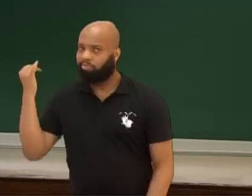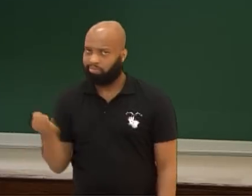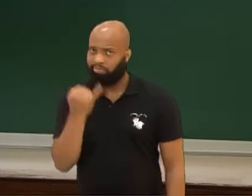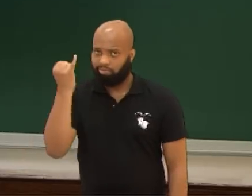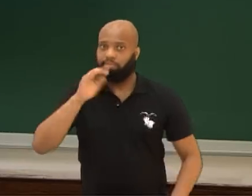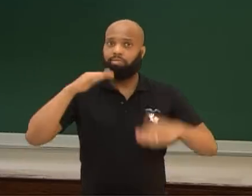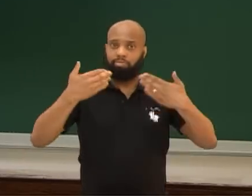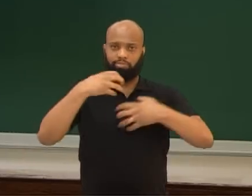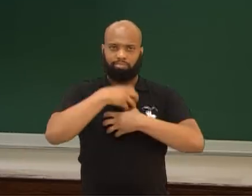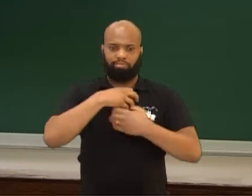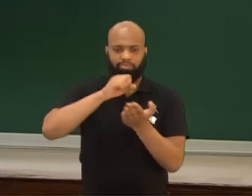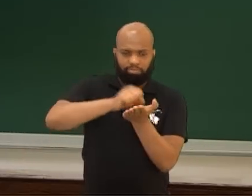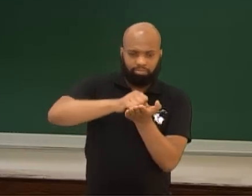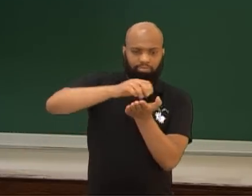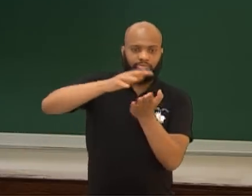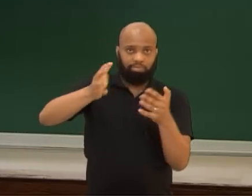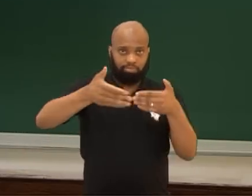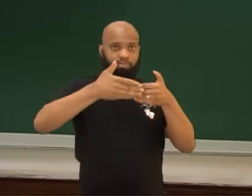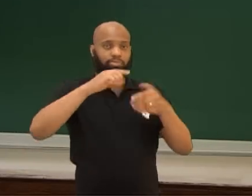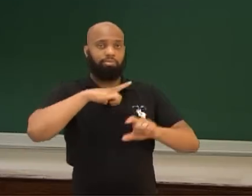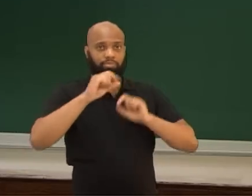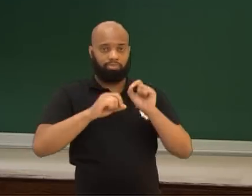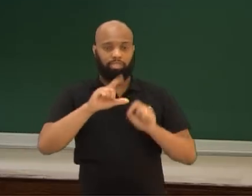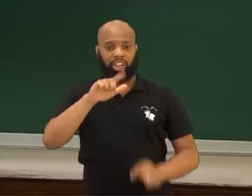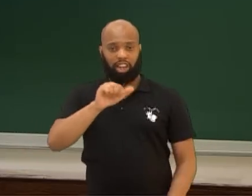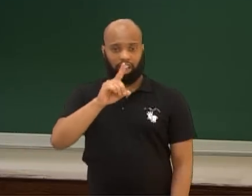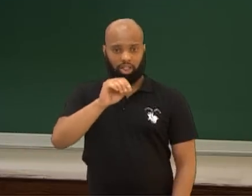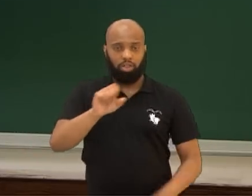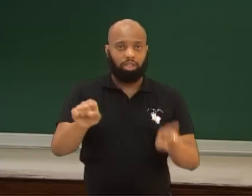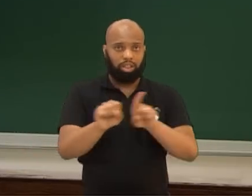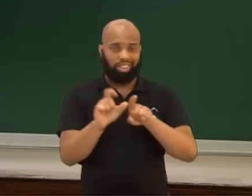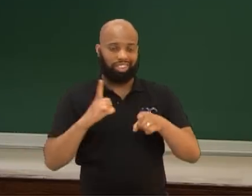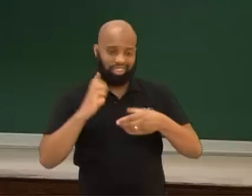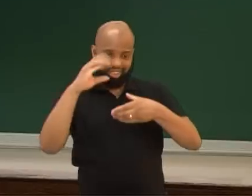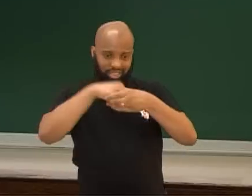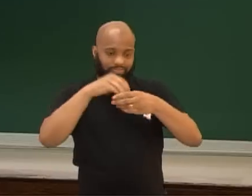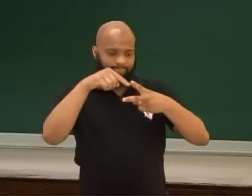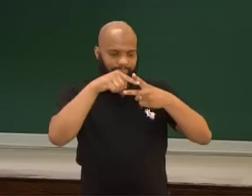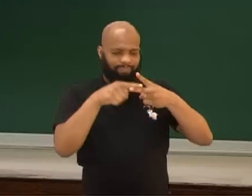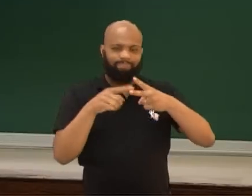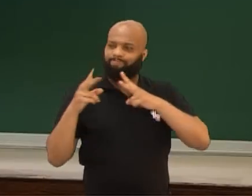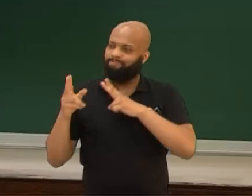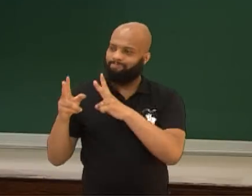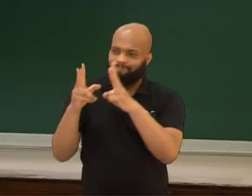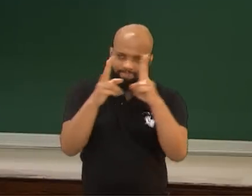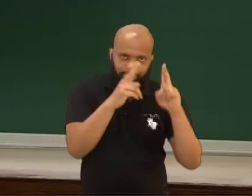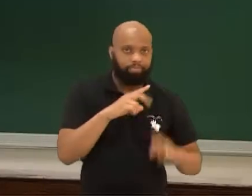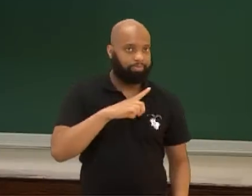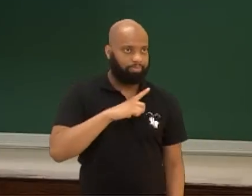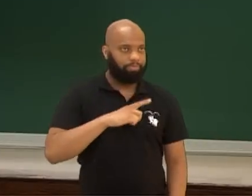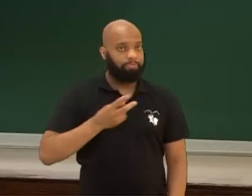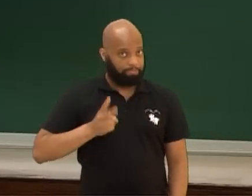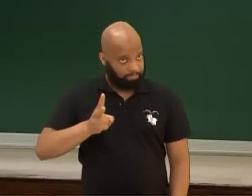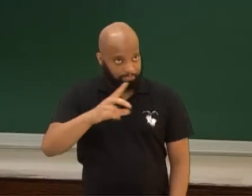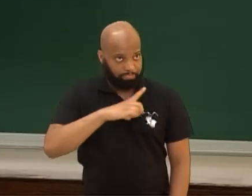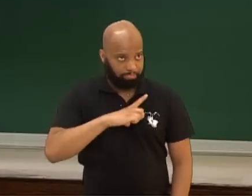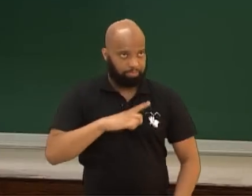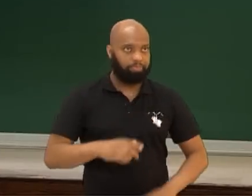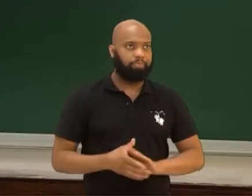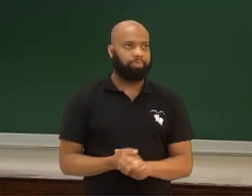polígono regular possui seus lados e seus ângulos congruentes, ou seja, com a mesma medida. Vamos